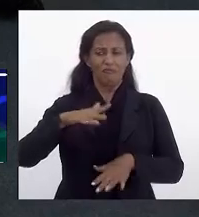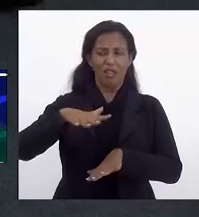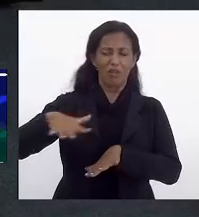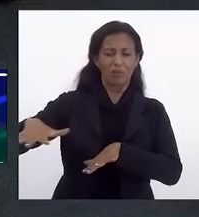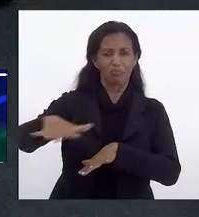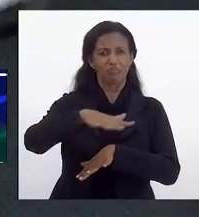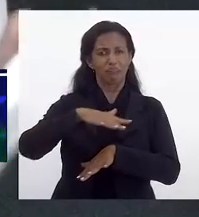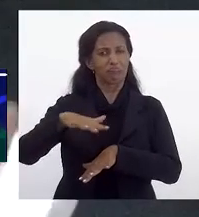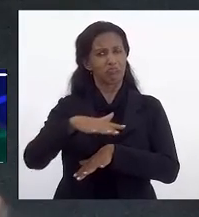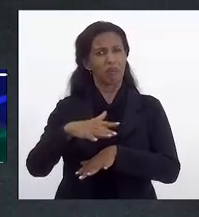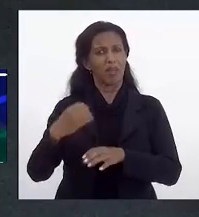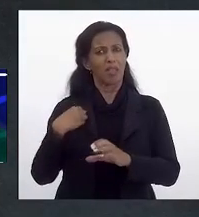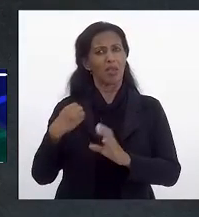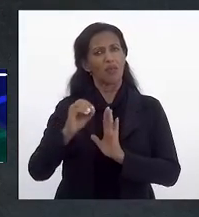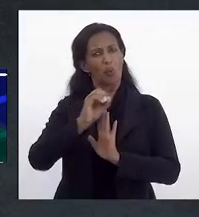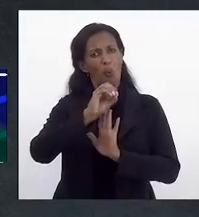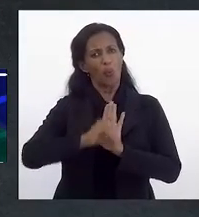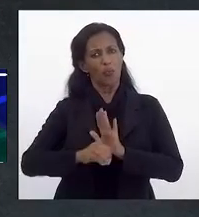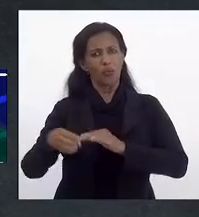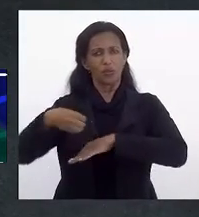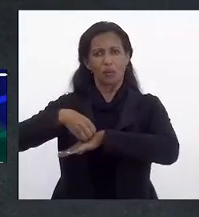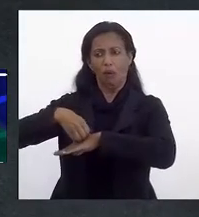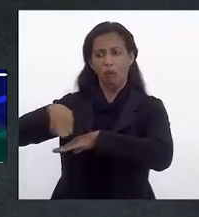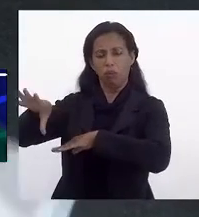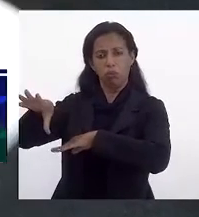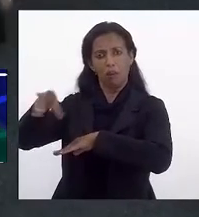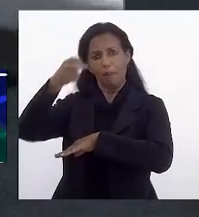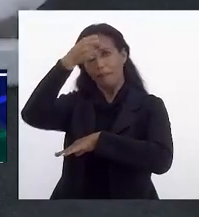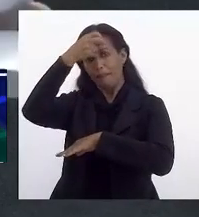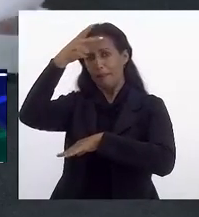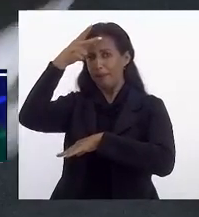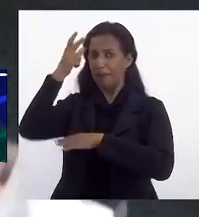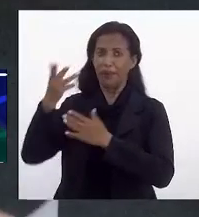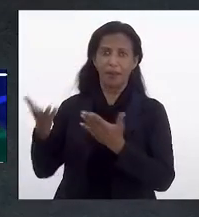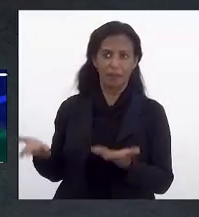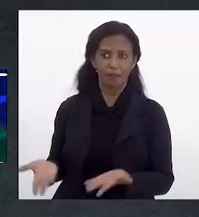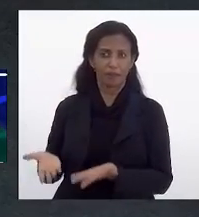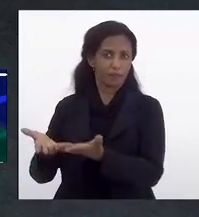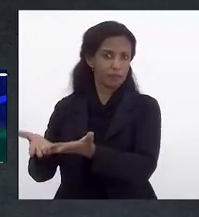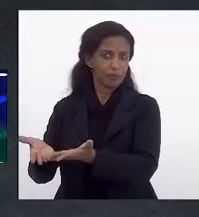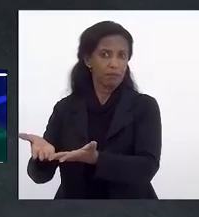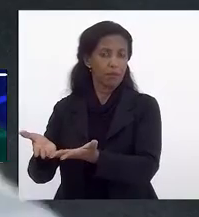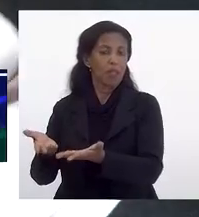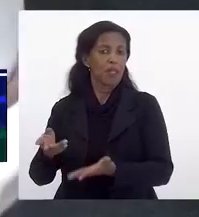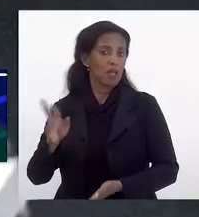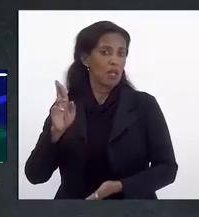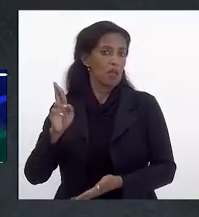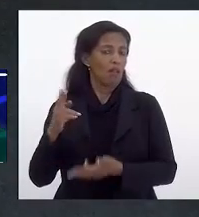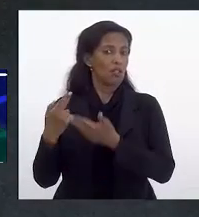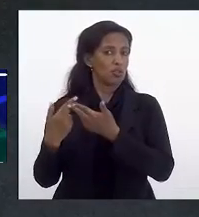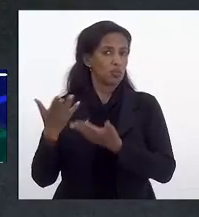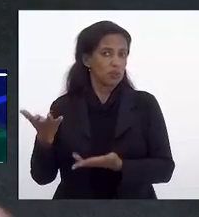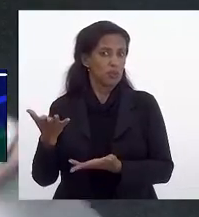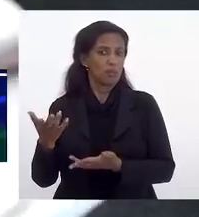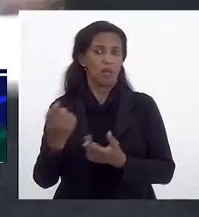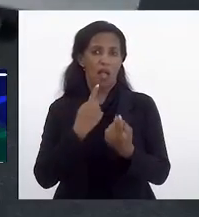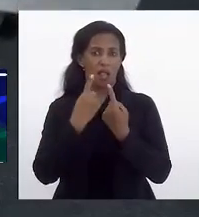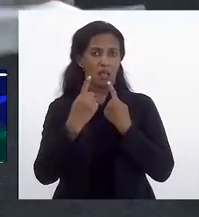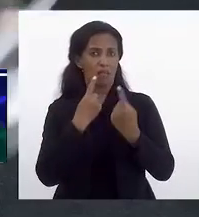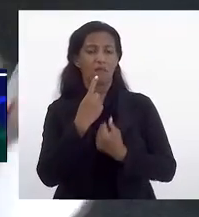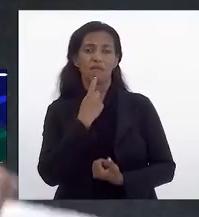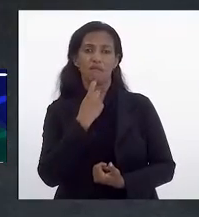ofício encaminhando para o prefeito Eduardo Paes, que é a prefeitura do Rio que administra a linha